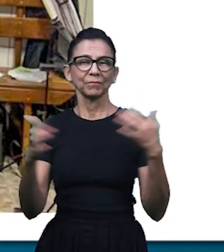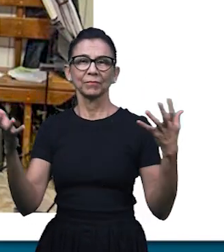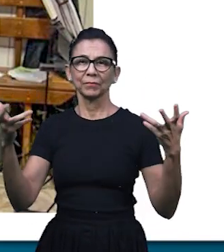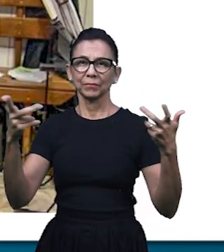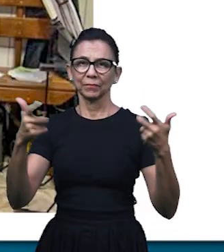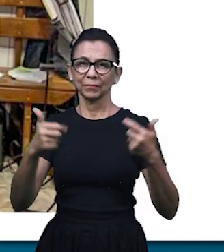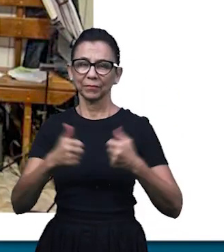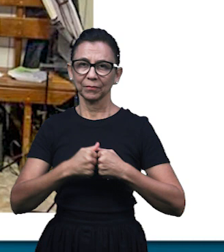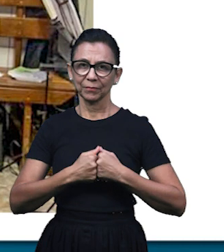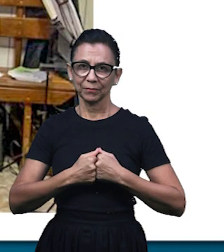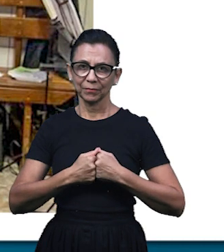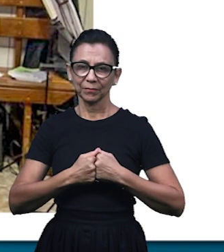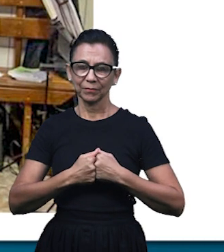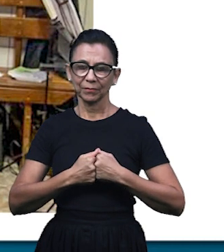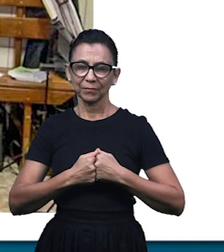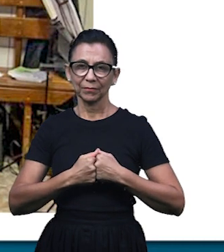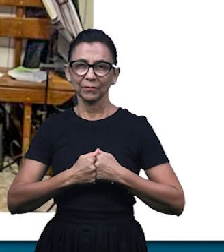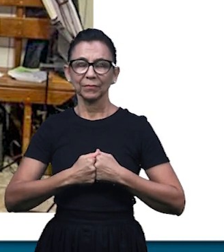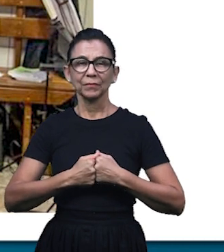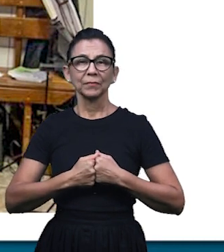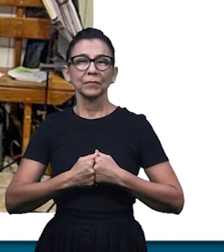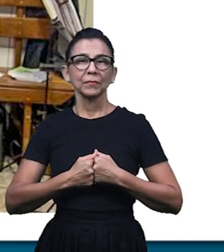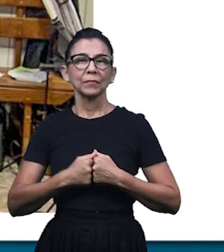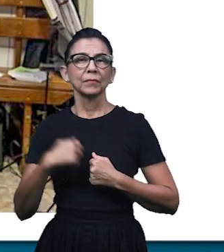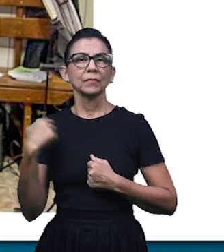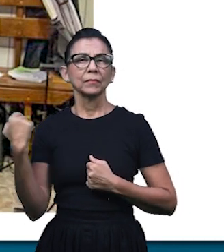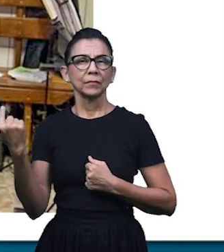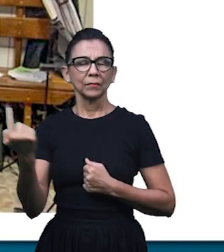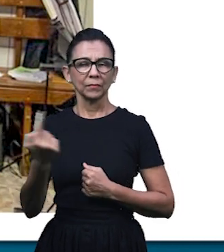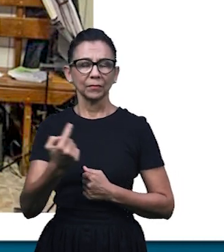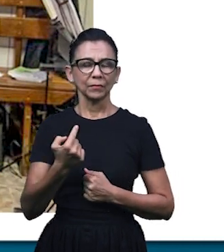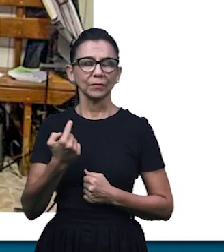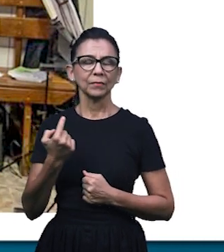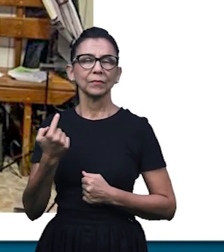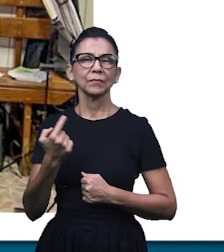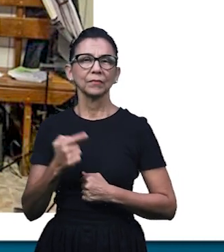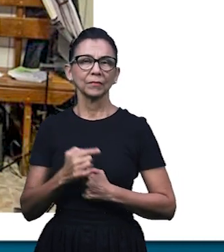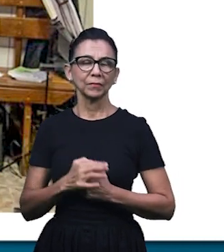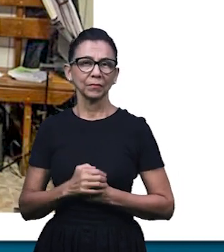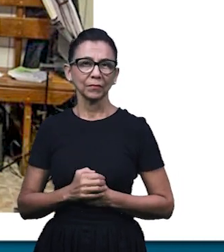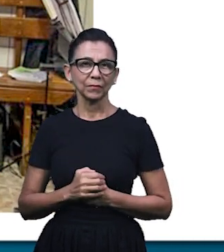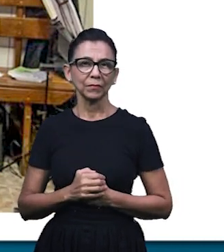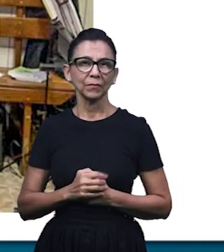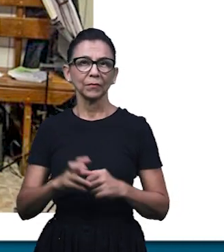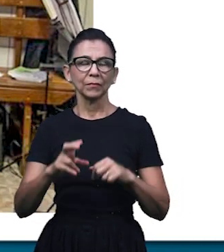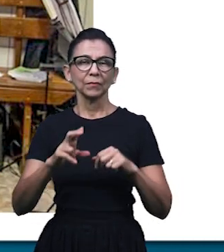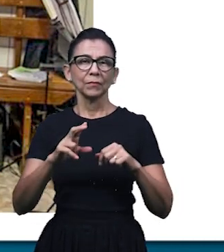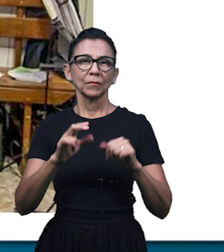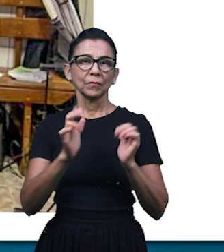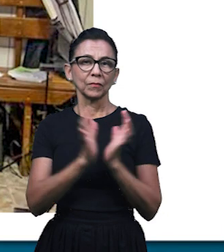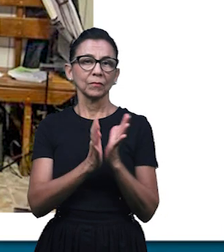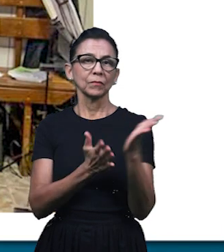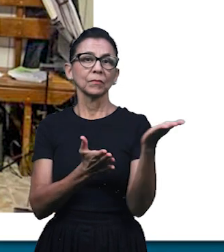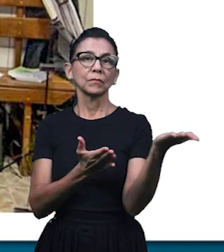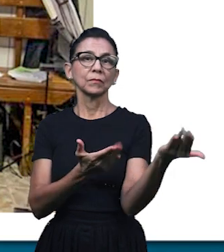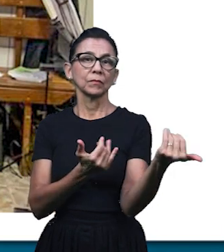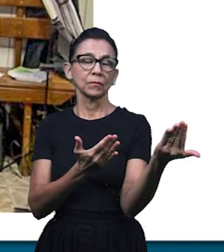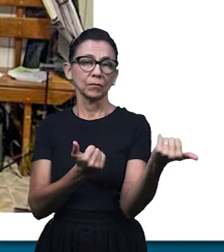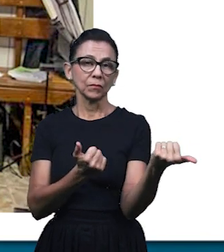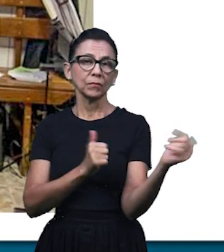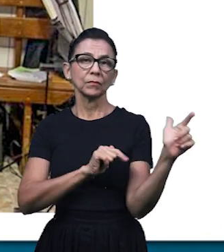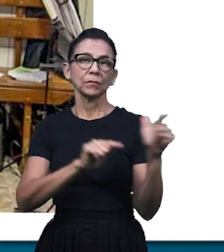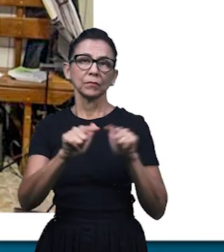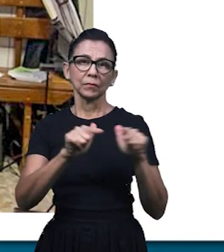Irmãos, temos colhido muitas bênçãos para o Senhor com o trabalho dos nossos jovens. E isso